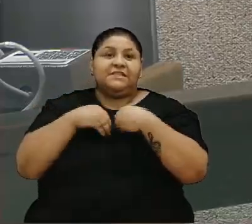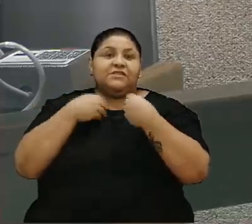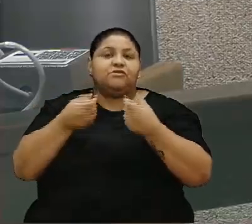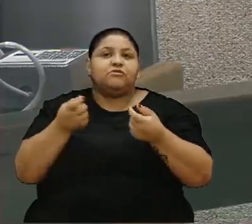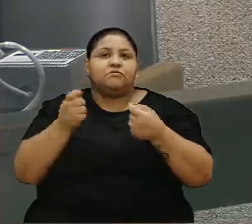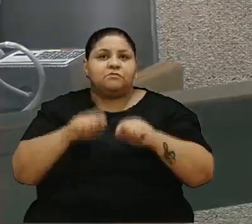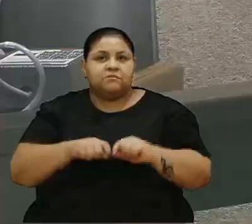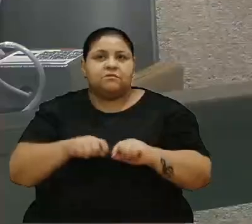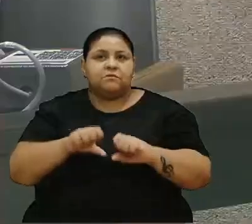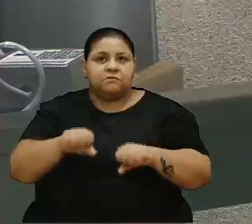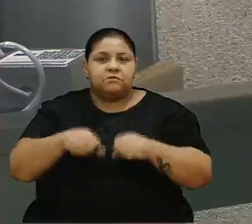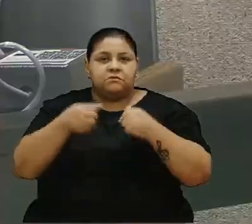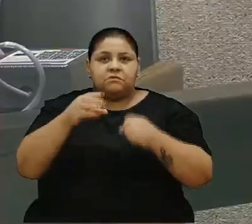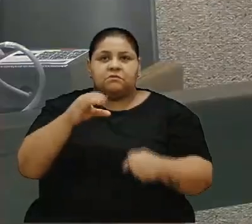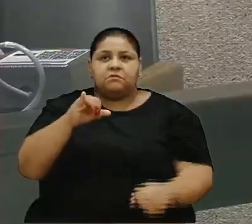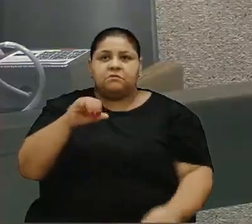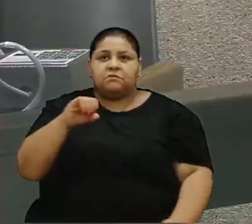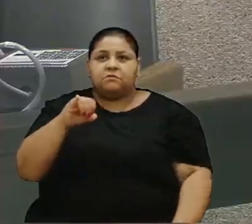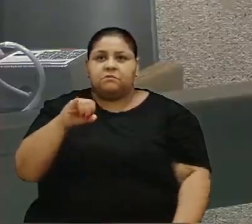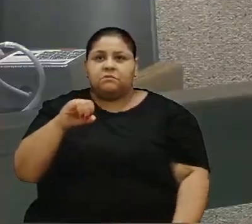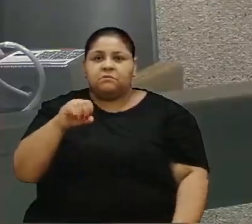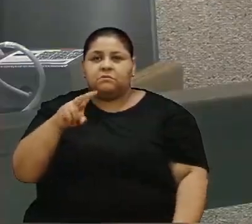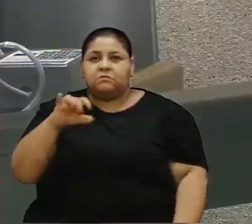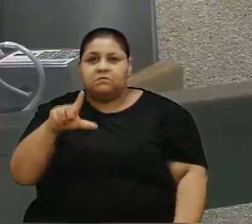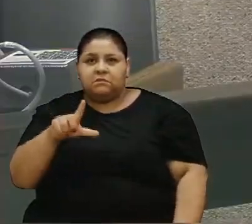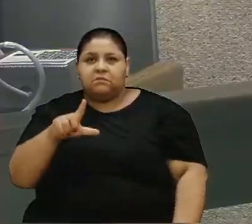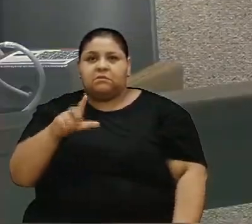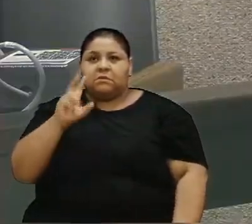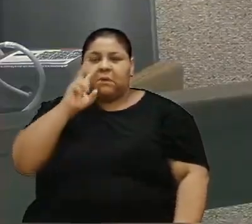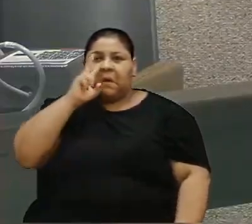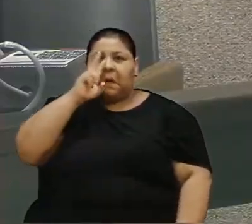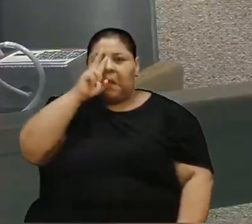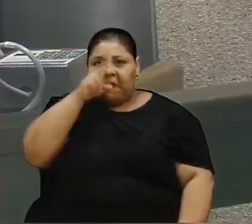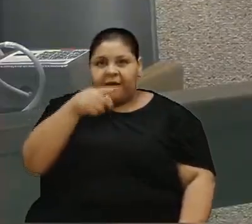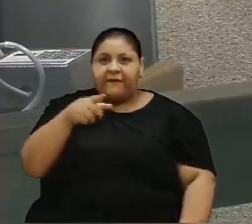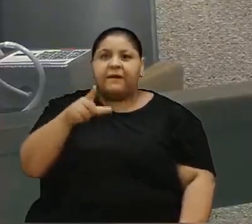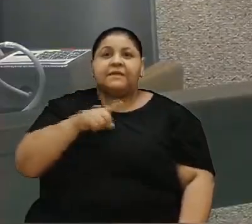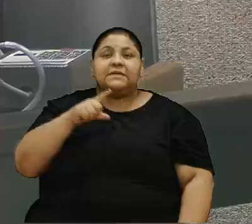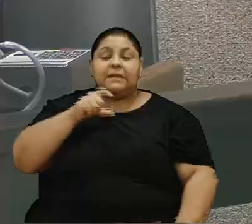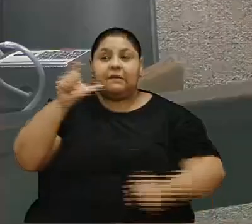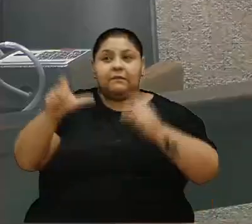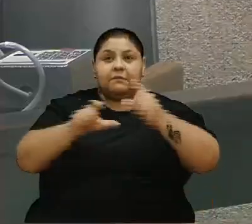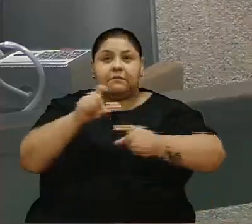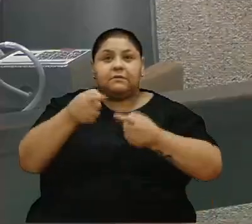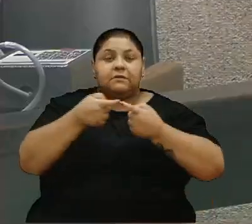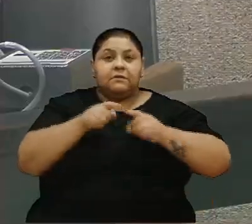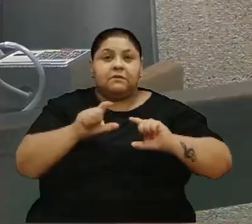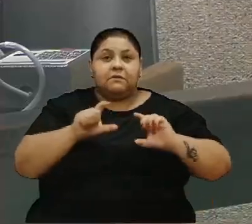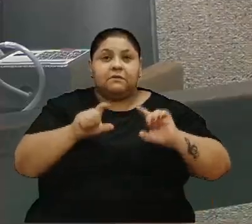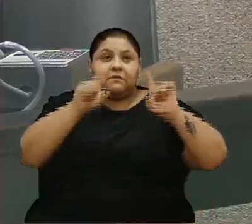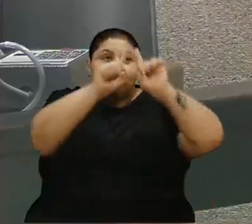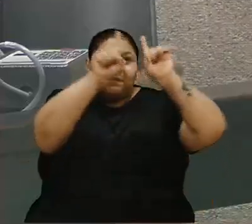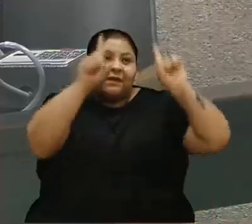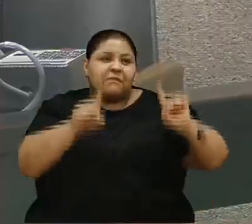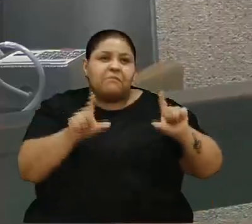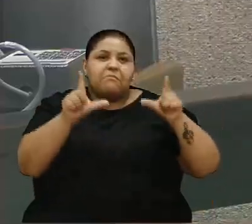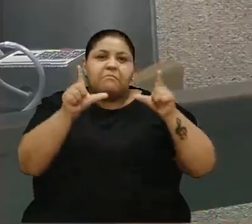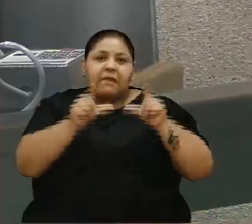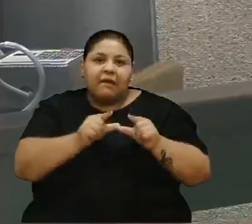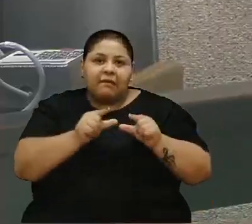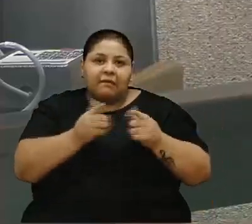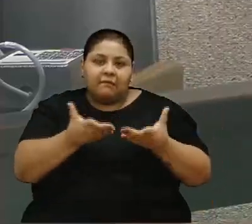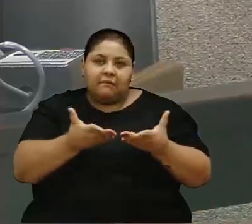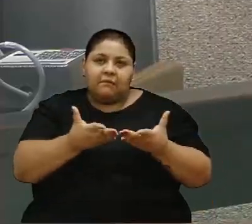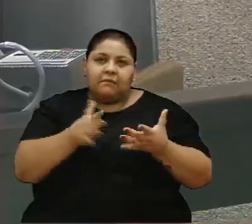necessidade da defesa civil forte e atuante, né? Na verdade, a gente tem as pessoas, mas é uma equipe muito pequena. E quando,